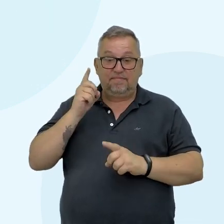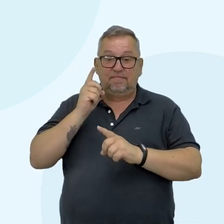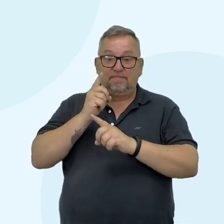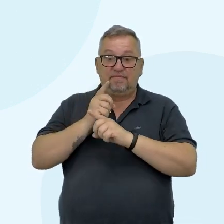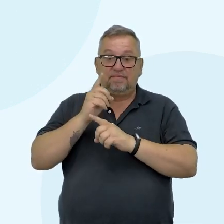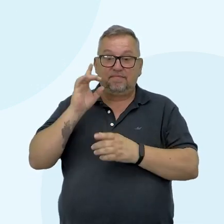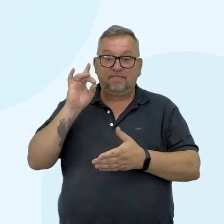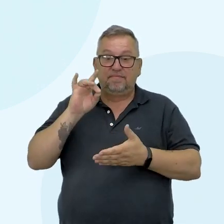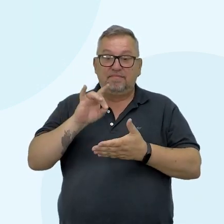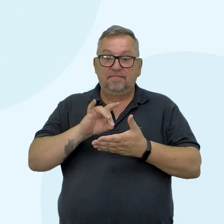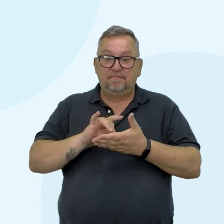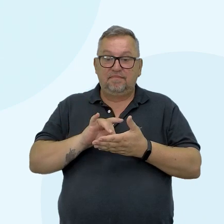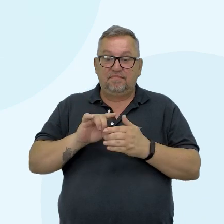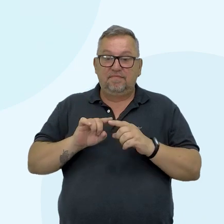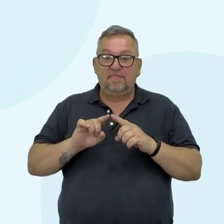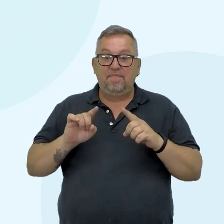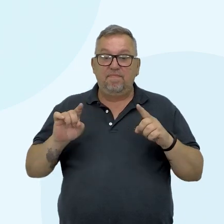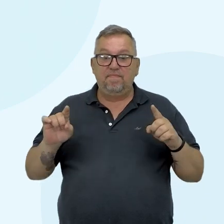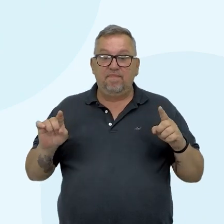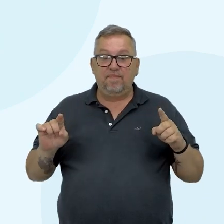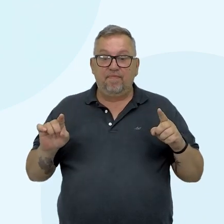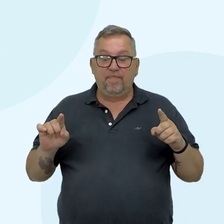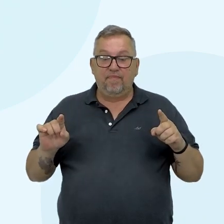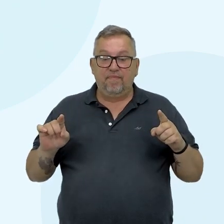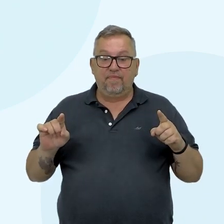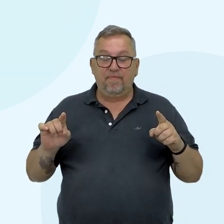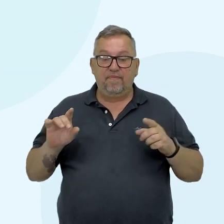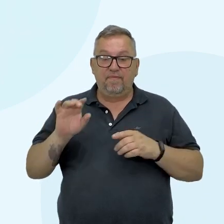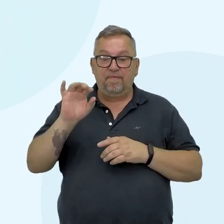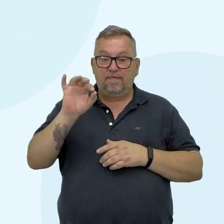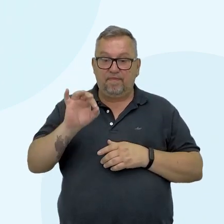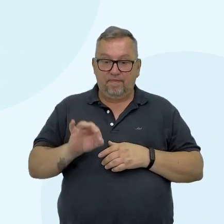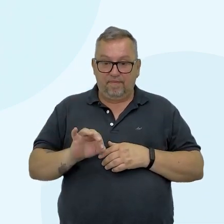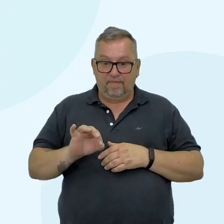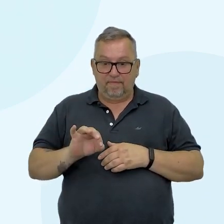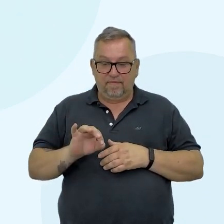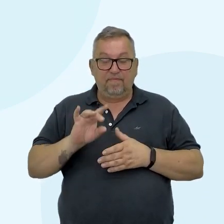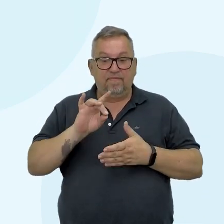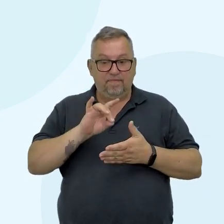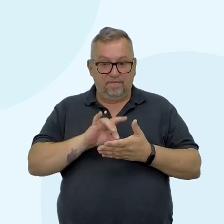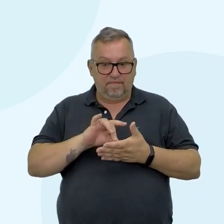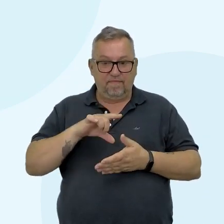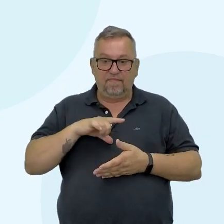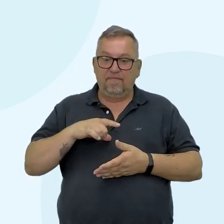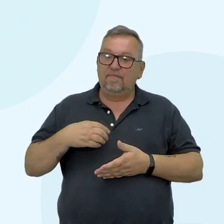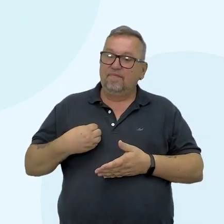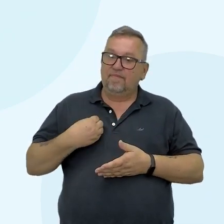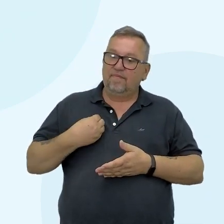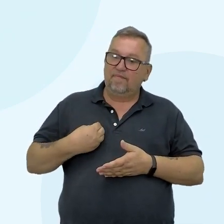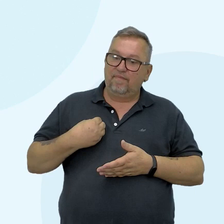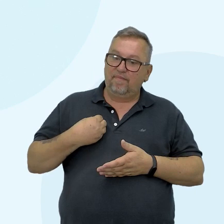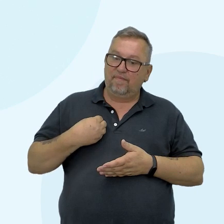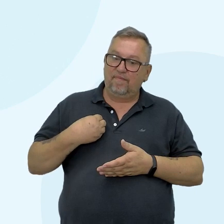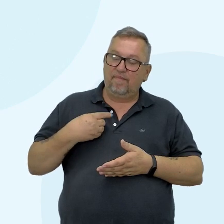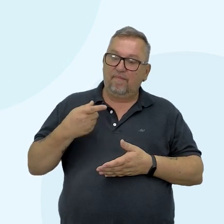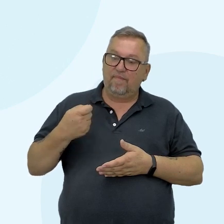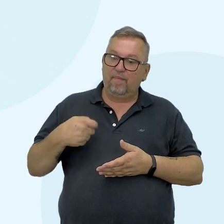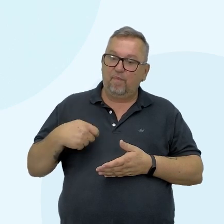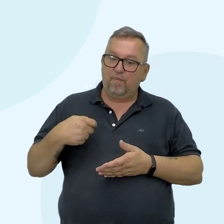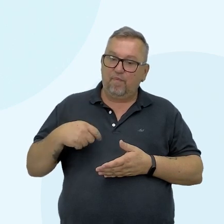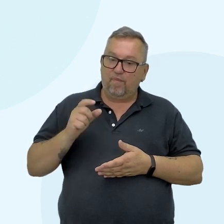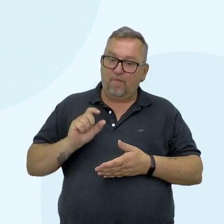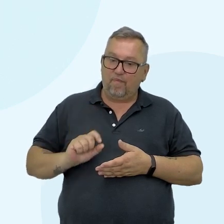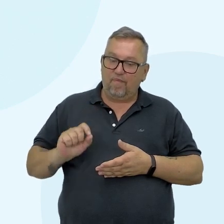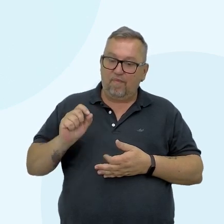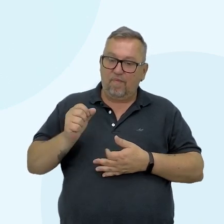realidade, mas ela só, para ela ter certeza realmente de que ela existe de fato, ela precisa